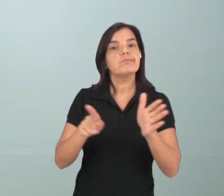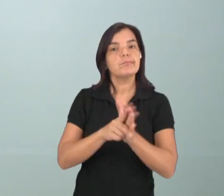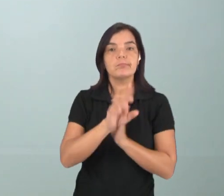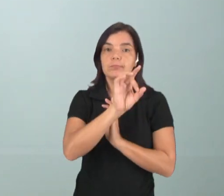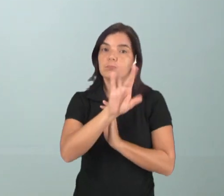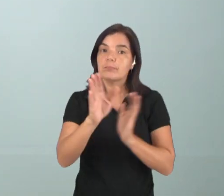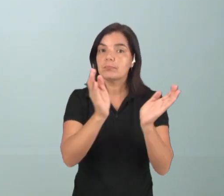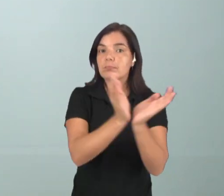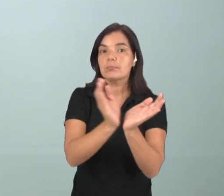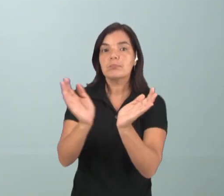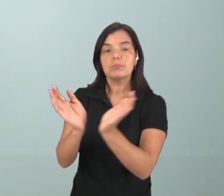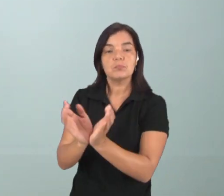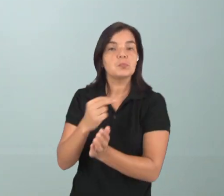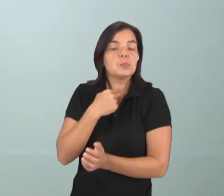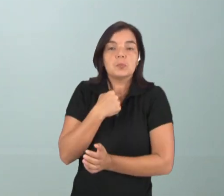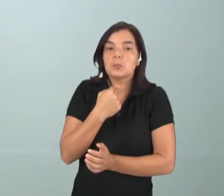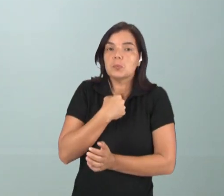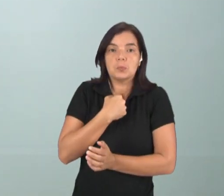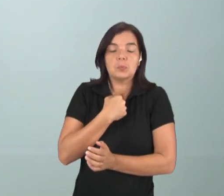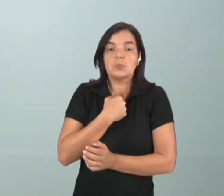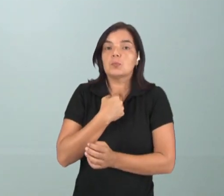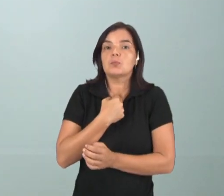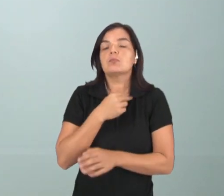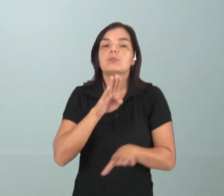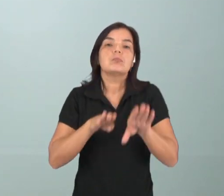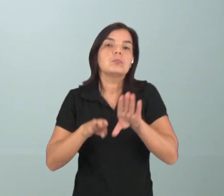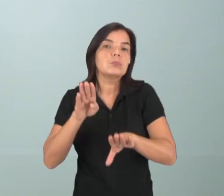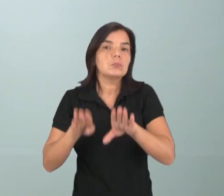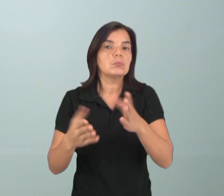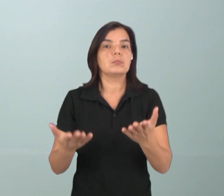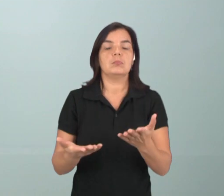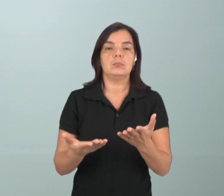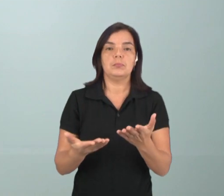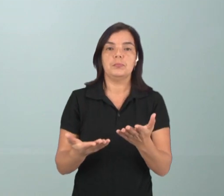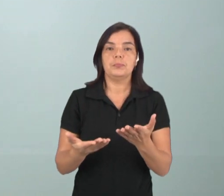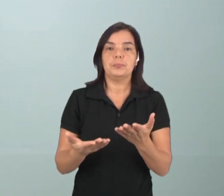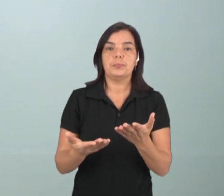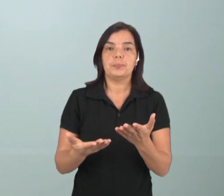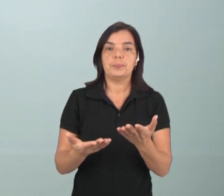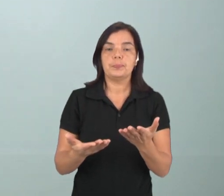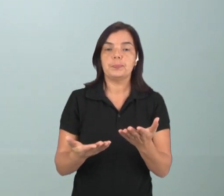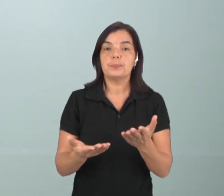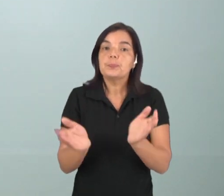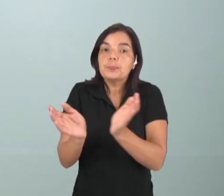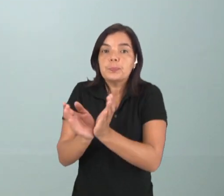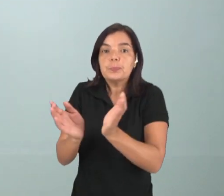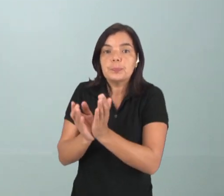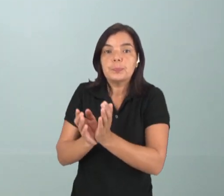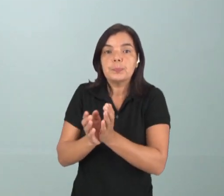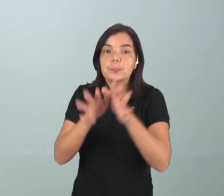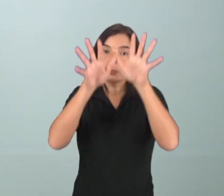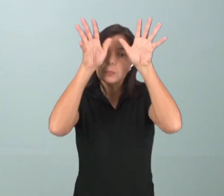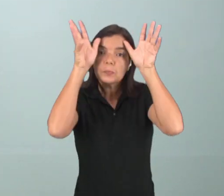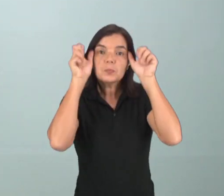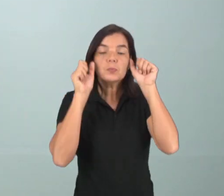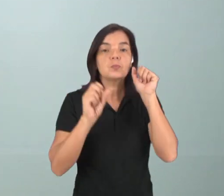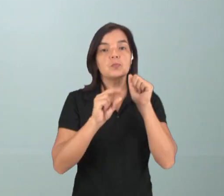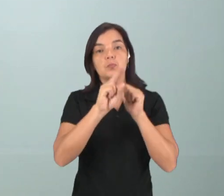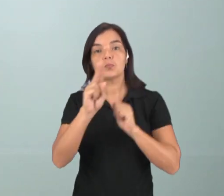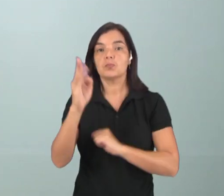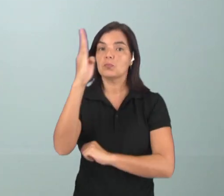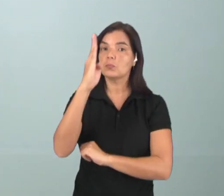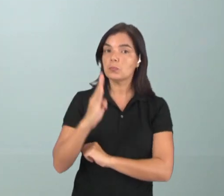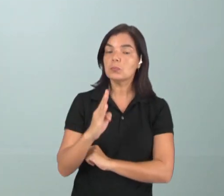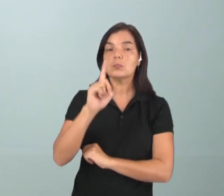cada tribo. Eu não posso dizer que determinada tribos acrianas ou